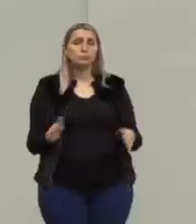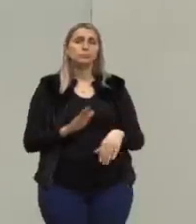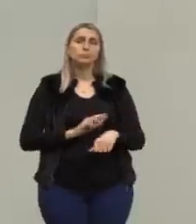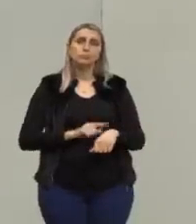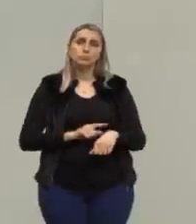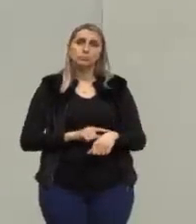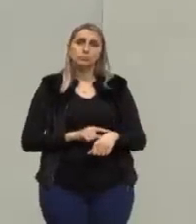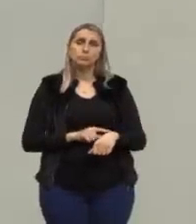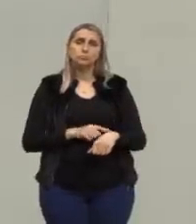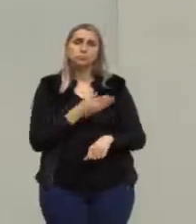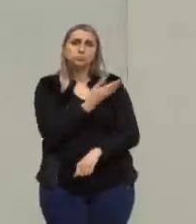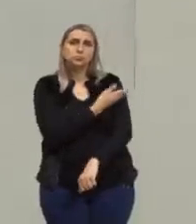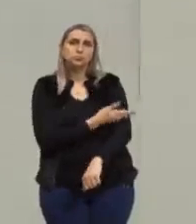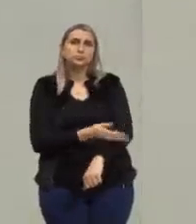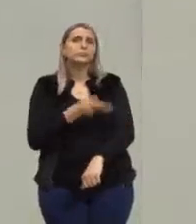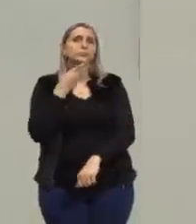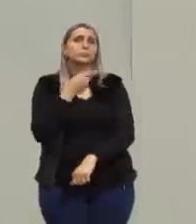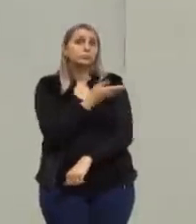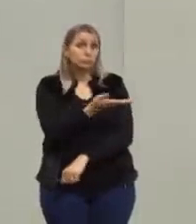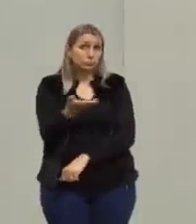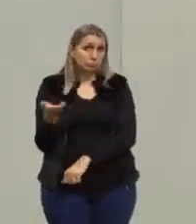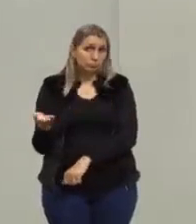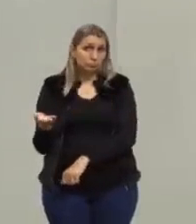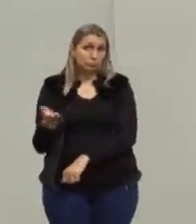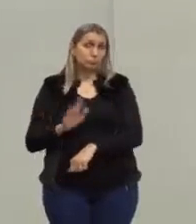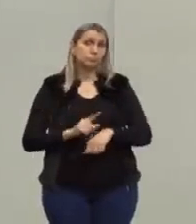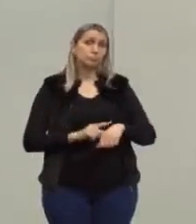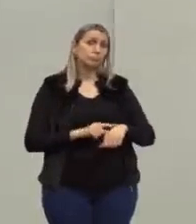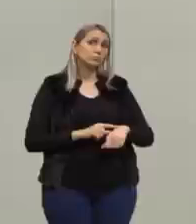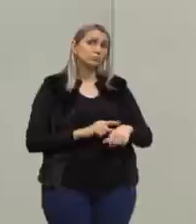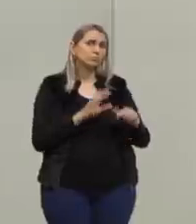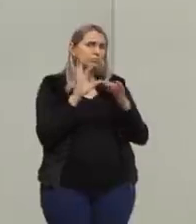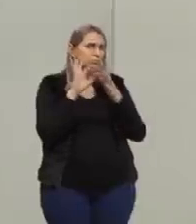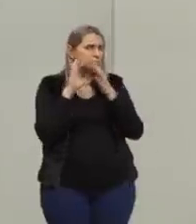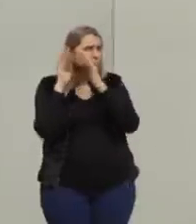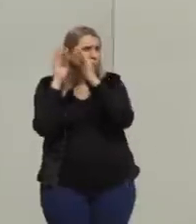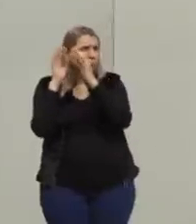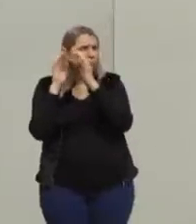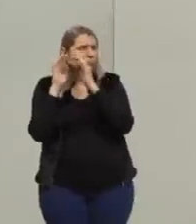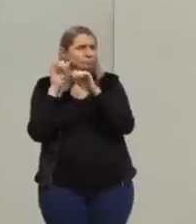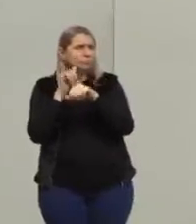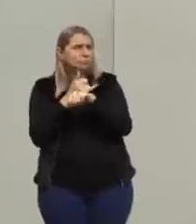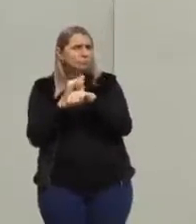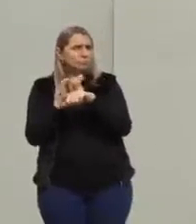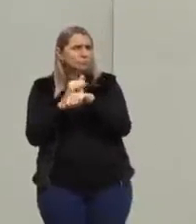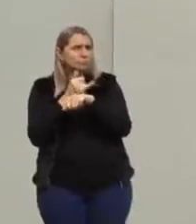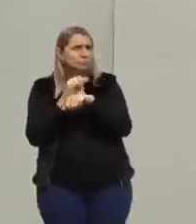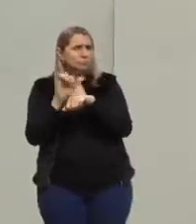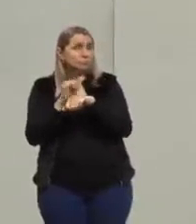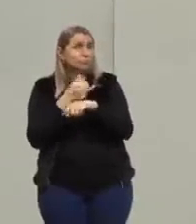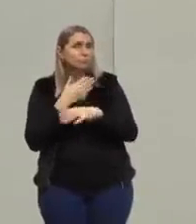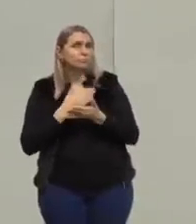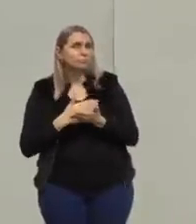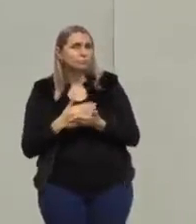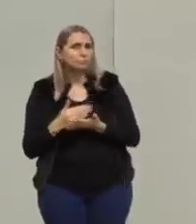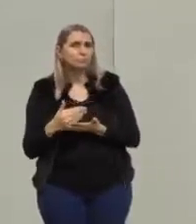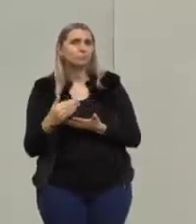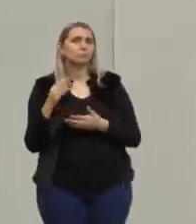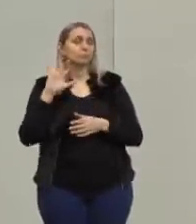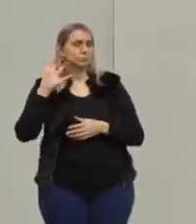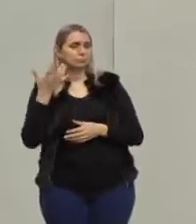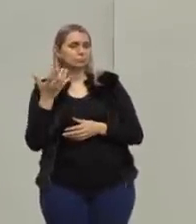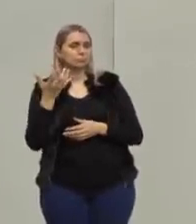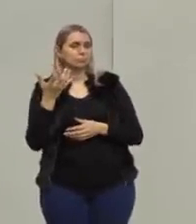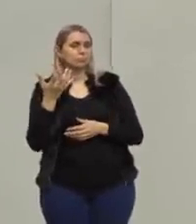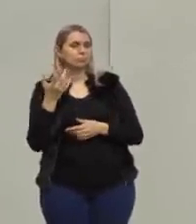então, o que, que eu costumo dizer para vocês? Que neste momento nós já conectamos um jeitinho de nós começarmos a